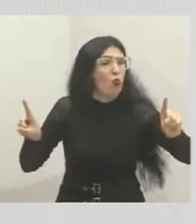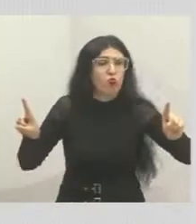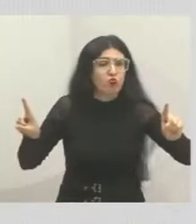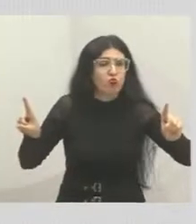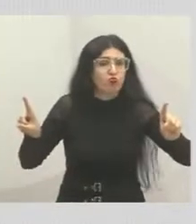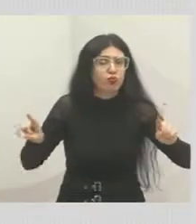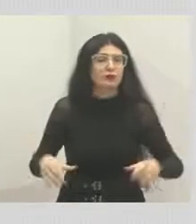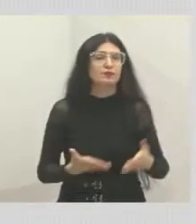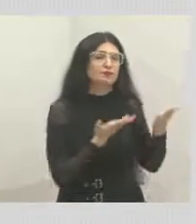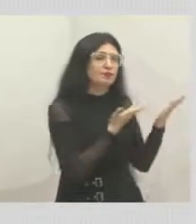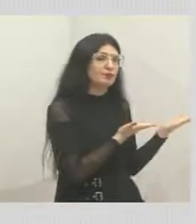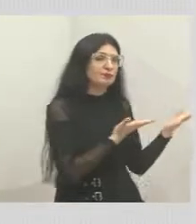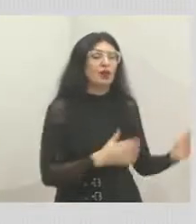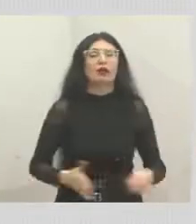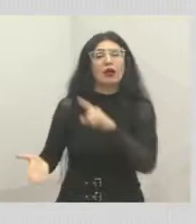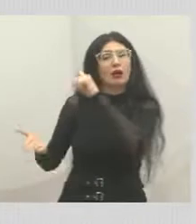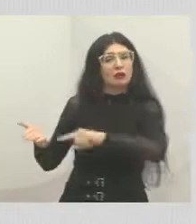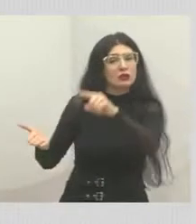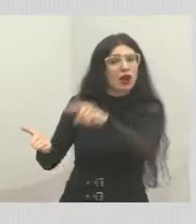37.229.000 e cancelado